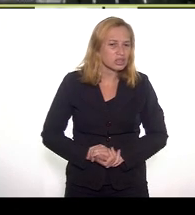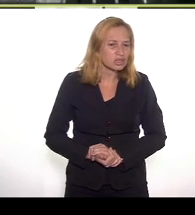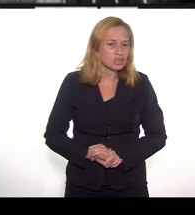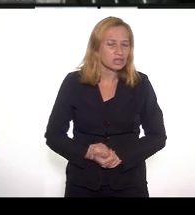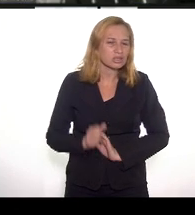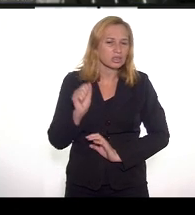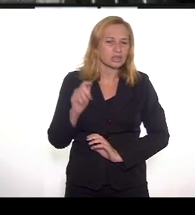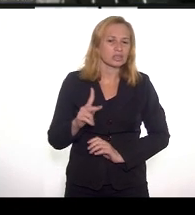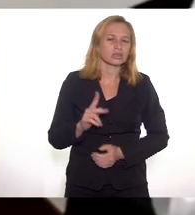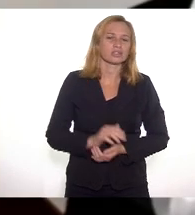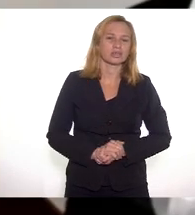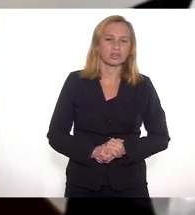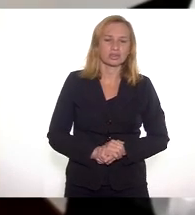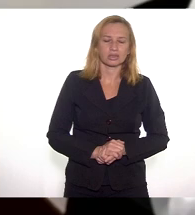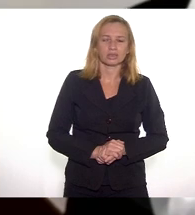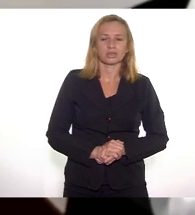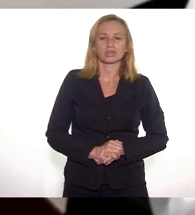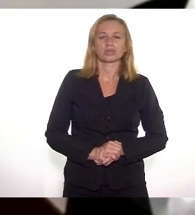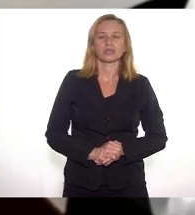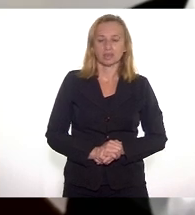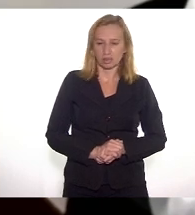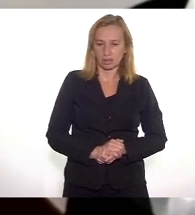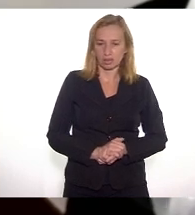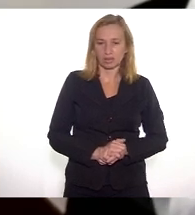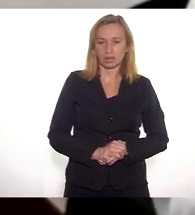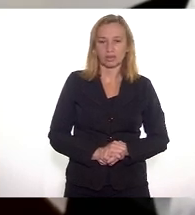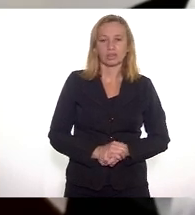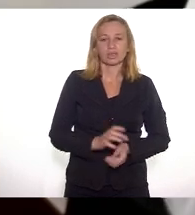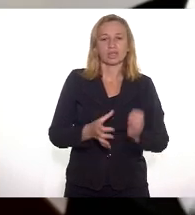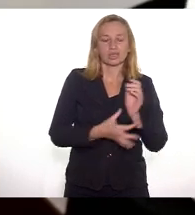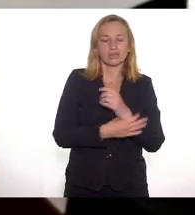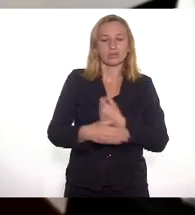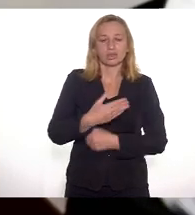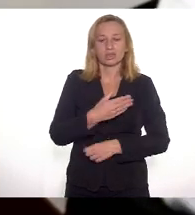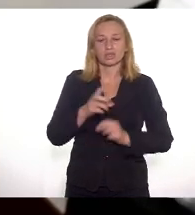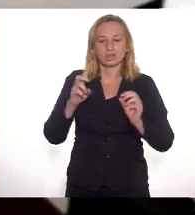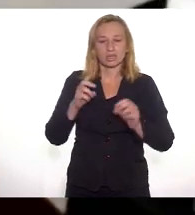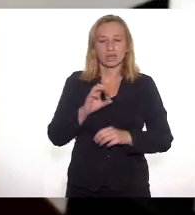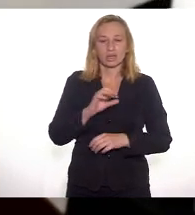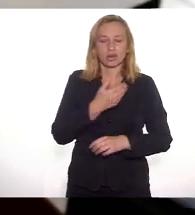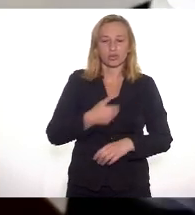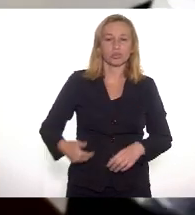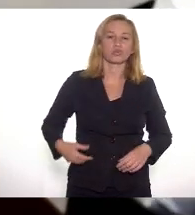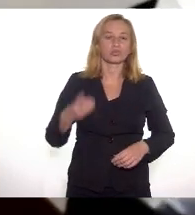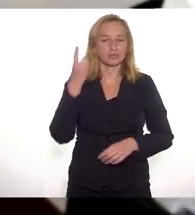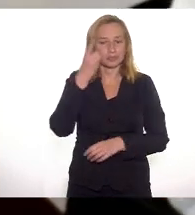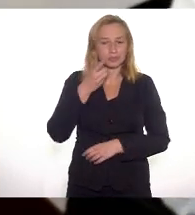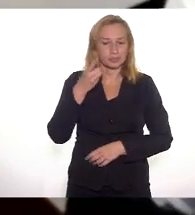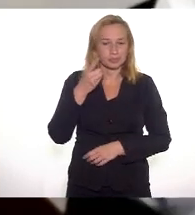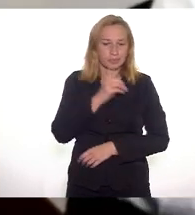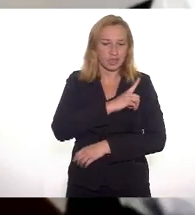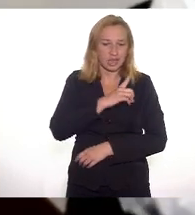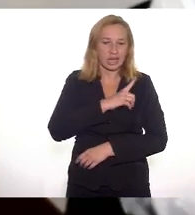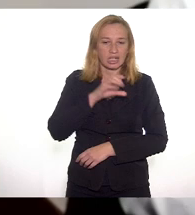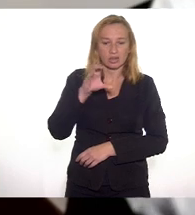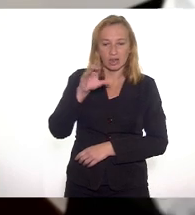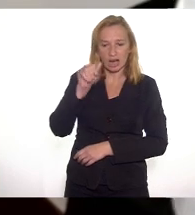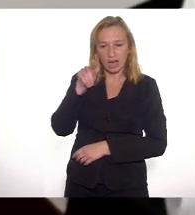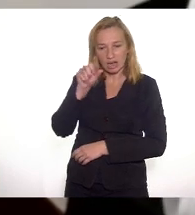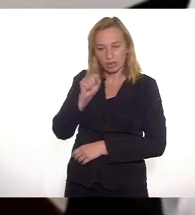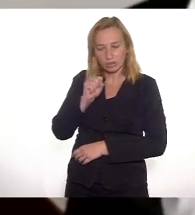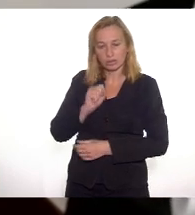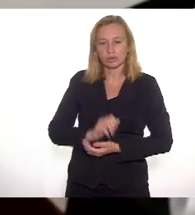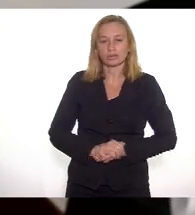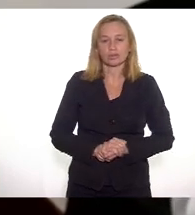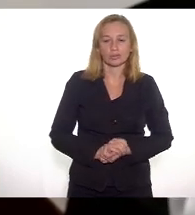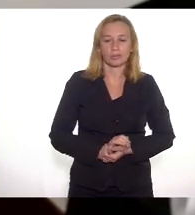é favorável com emendas. Ok, favorável com emendas, deputada enfermeira Rejane. Segurança Pública, deputado delegado Carlos Augusto. Deputado